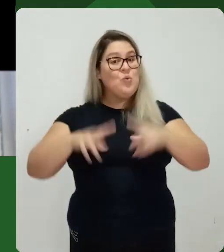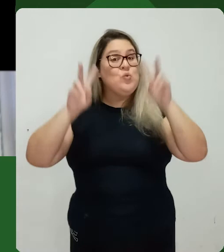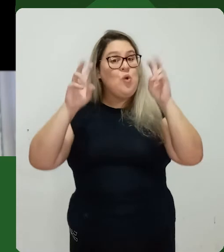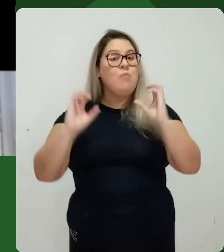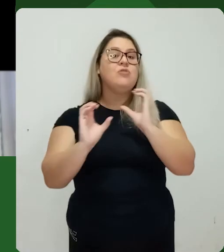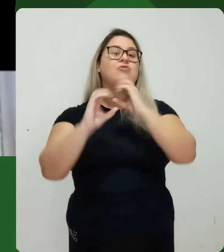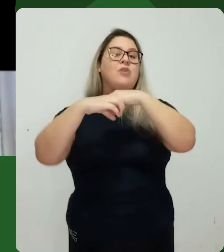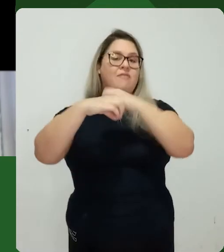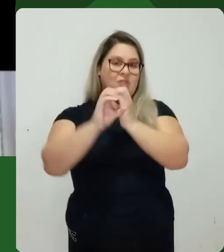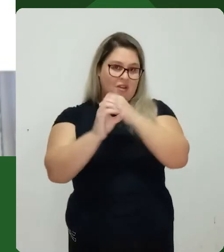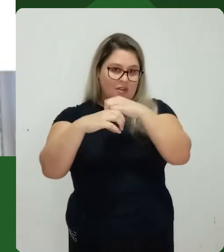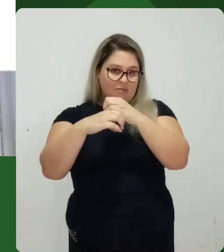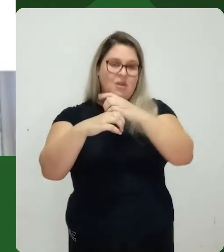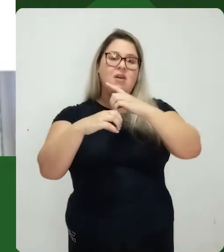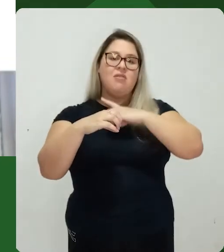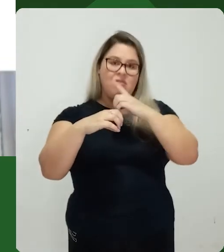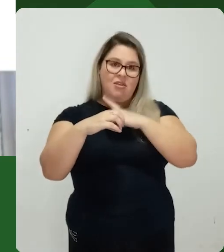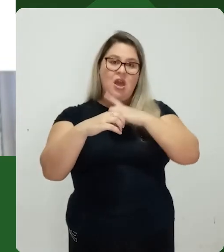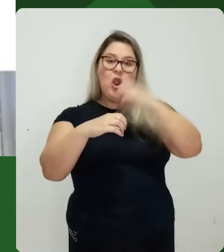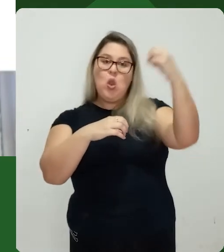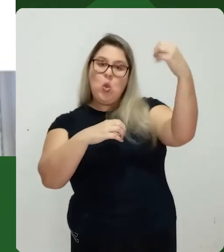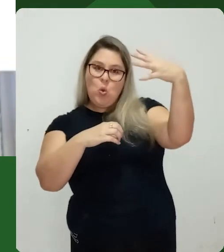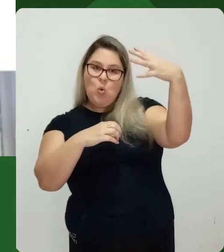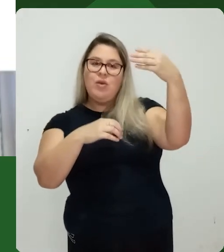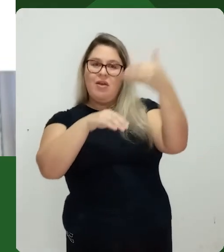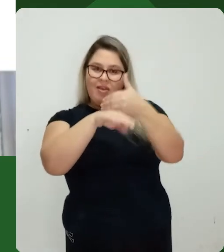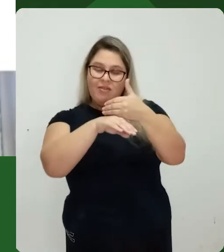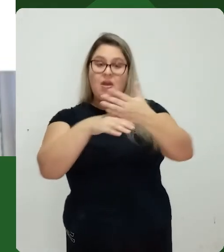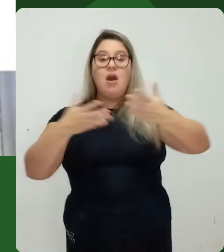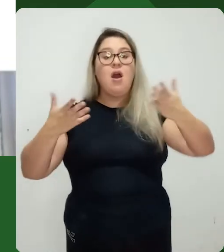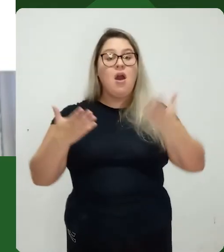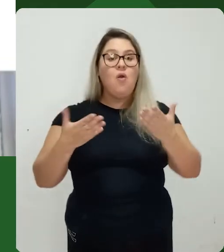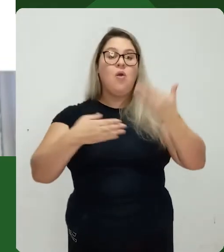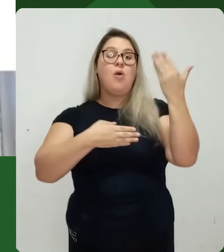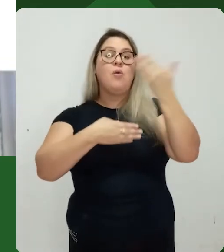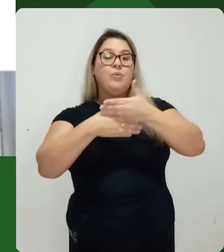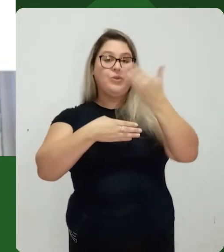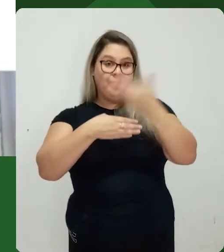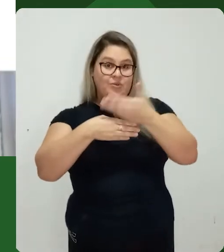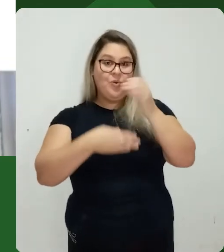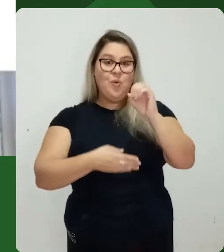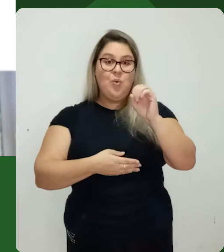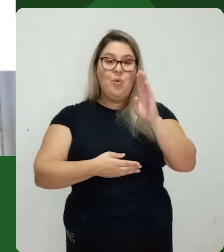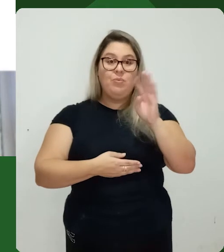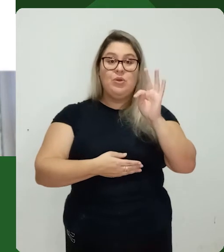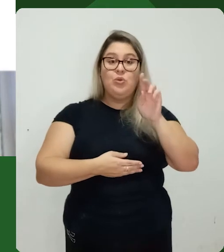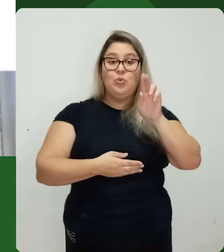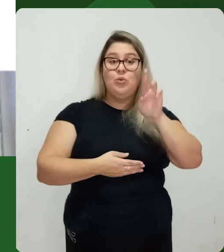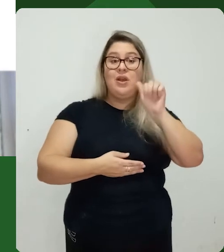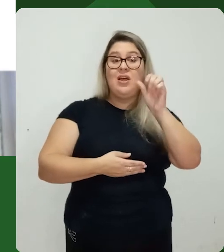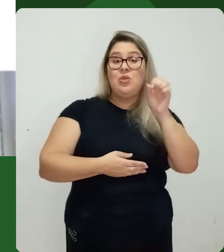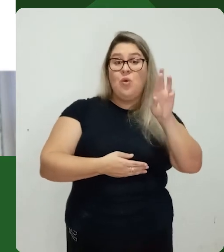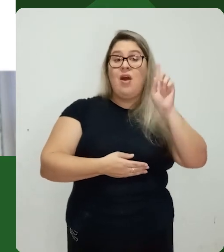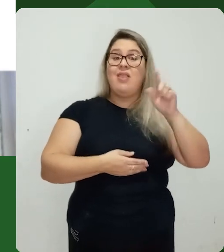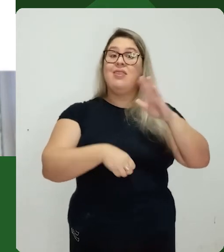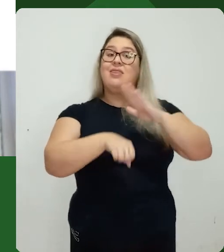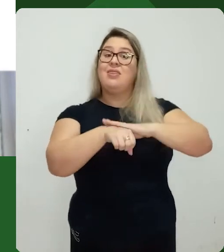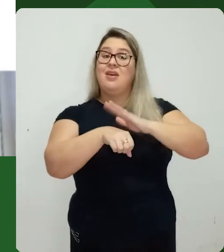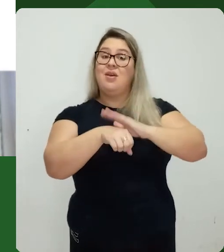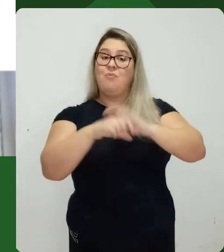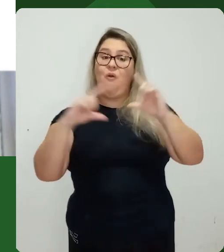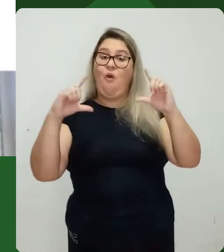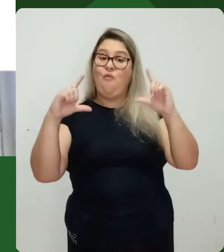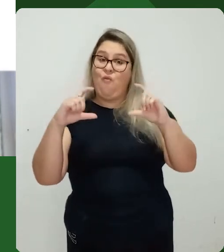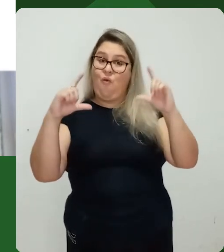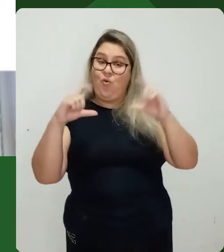certo? Bom, isso a gente falou sobre diafragma, que tem a ver com esse volume de luz entrando. Agora,